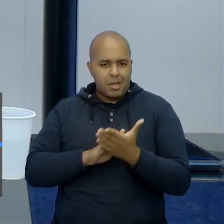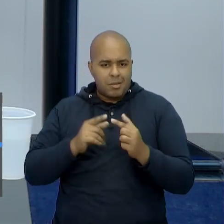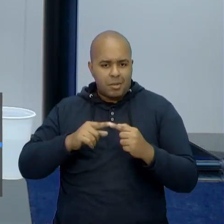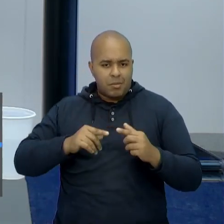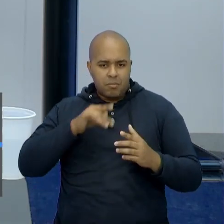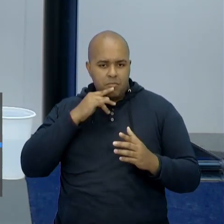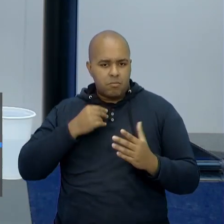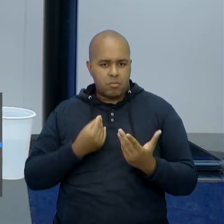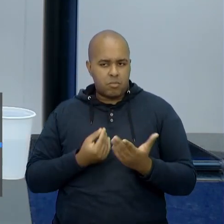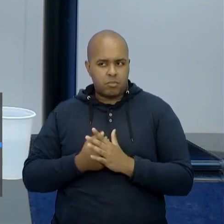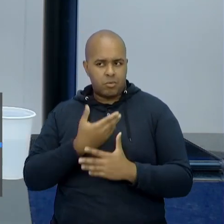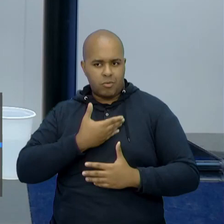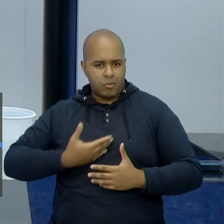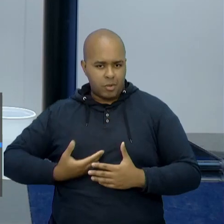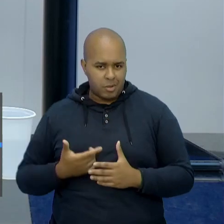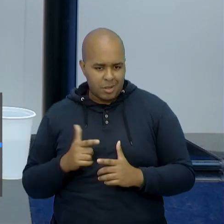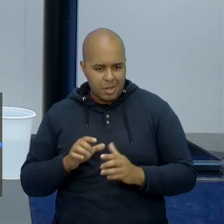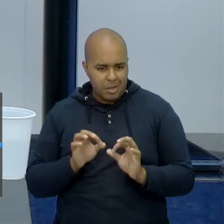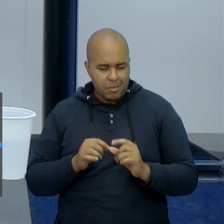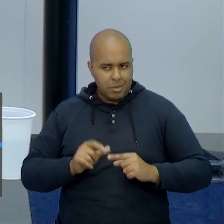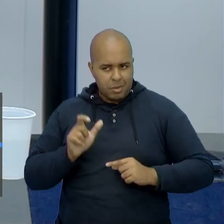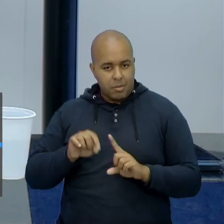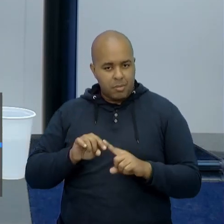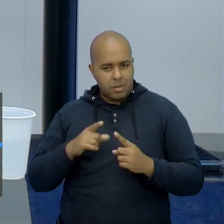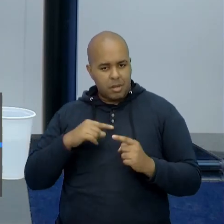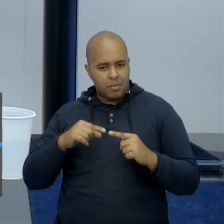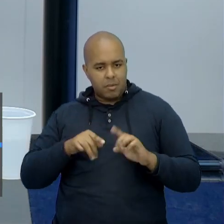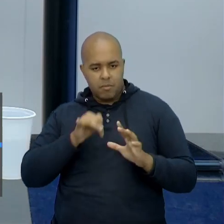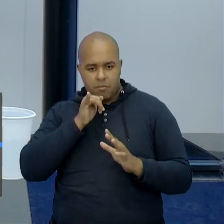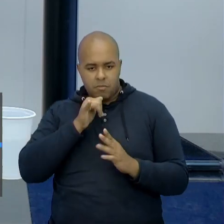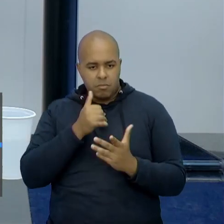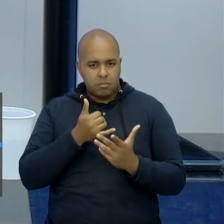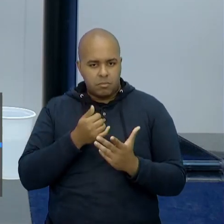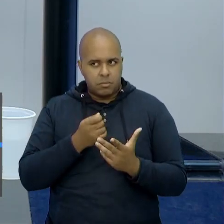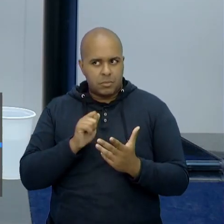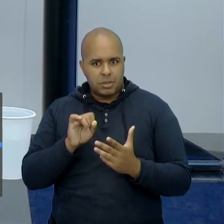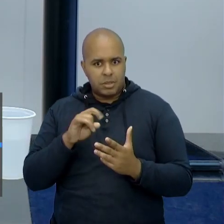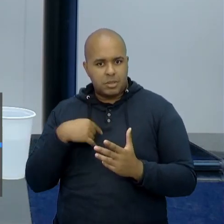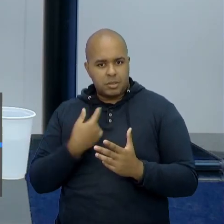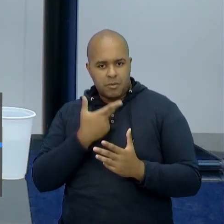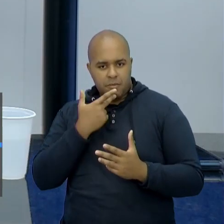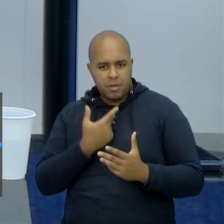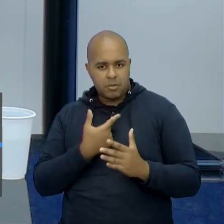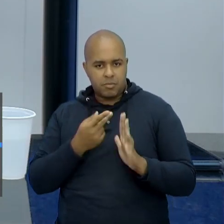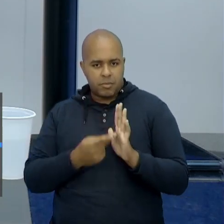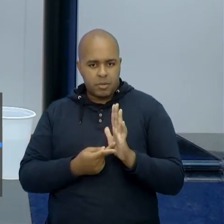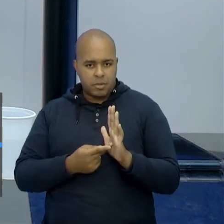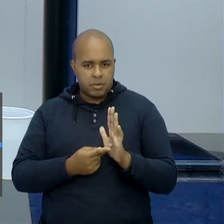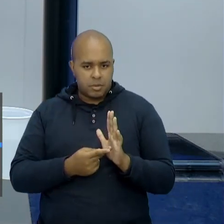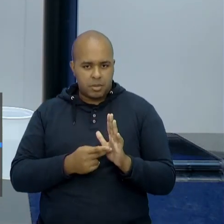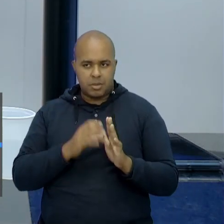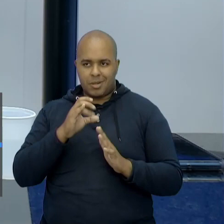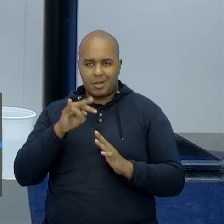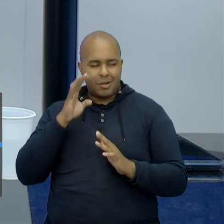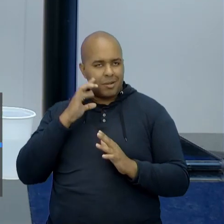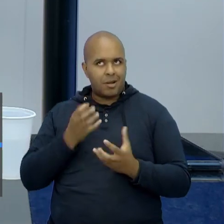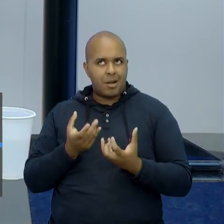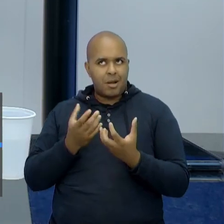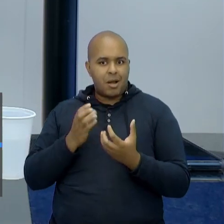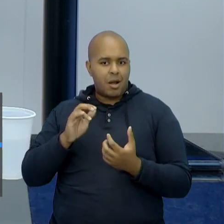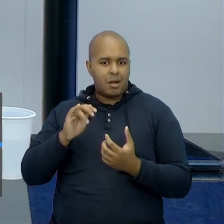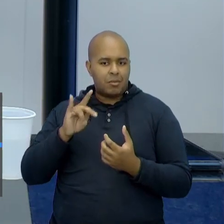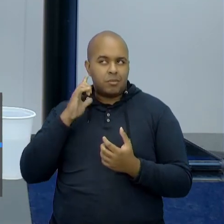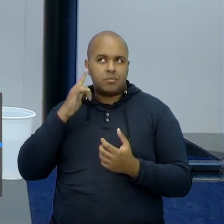ver com o governo, não tem nada a ver com isso. Tem a ver, por exemplo, se a gente vai falar de um projeto de créditos de carbono na